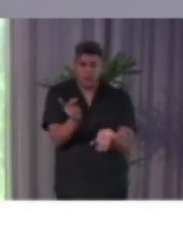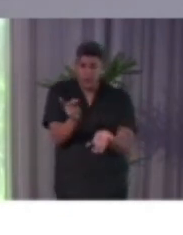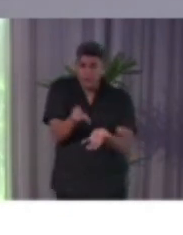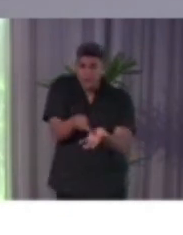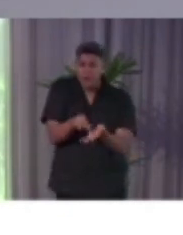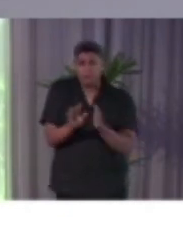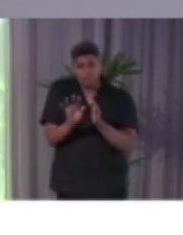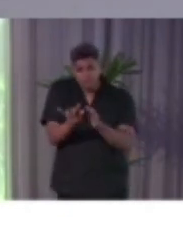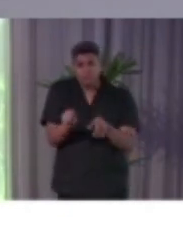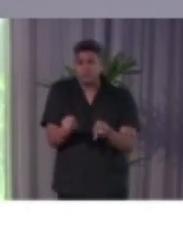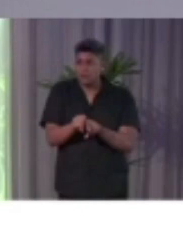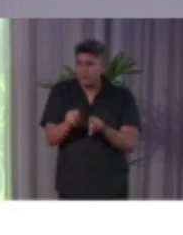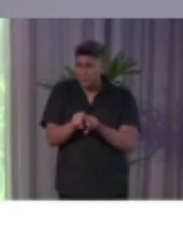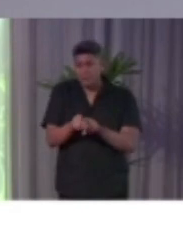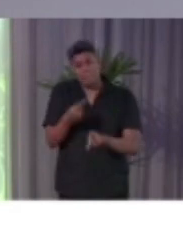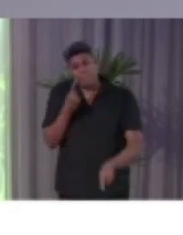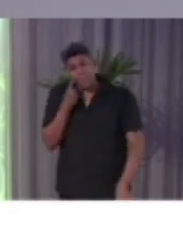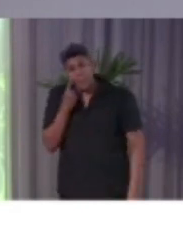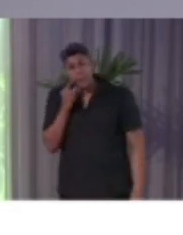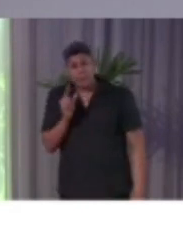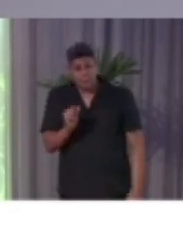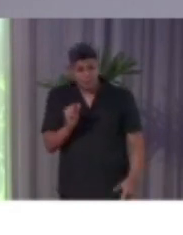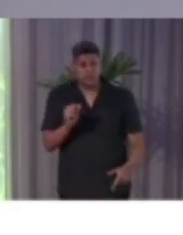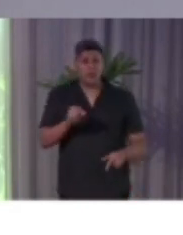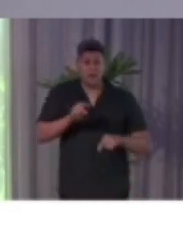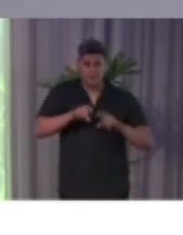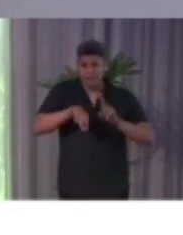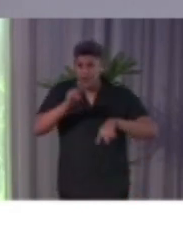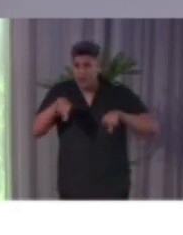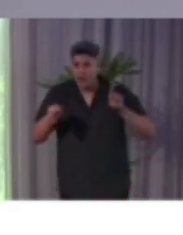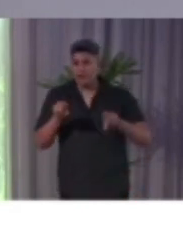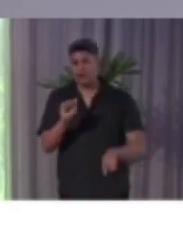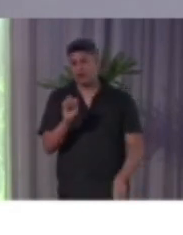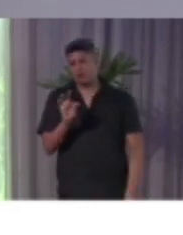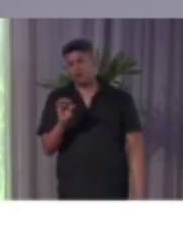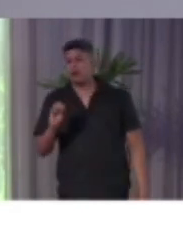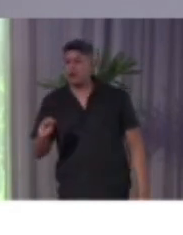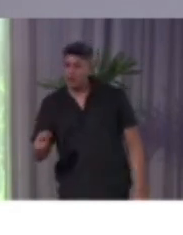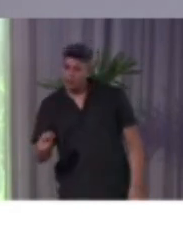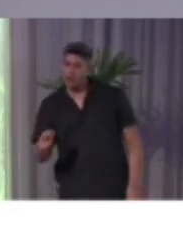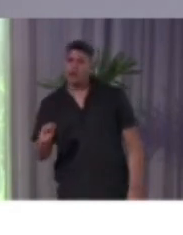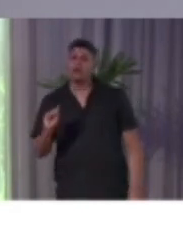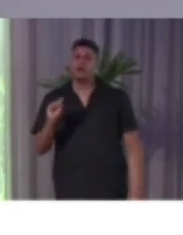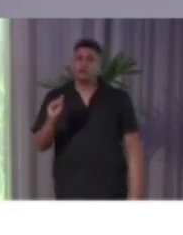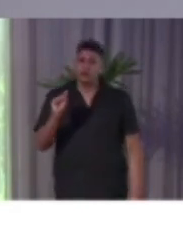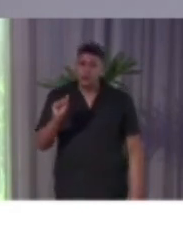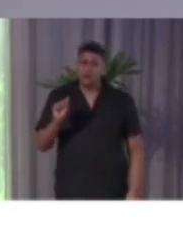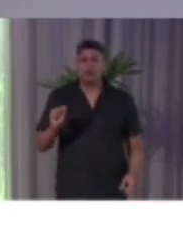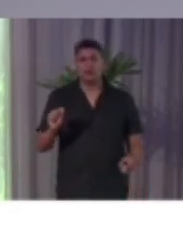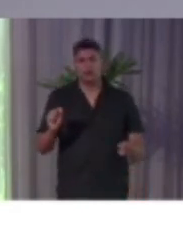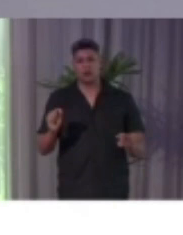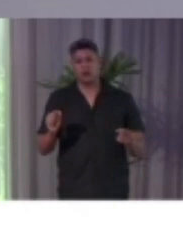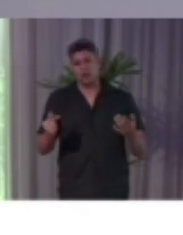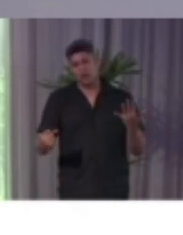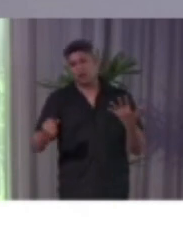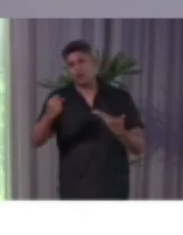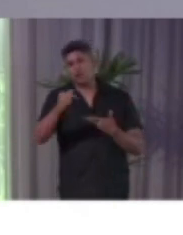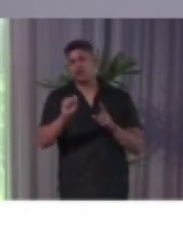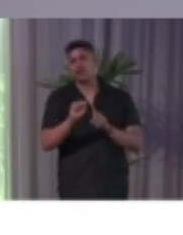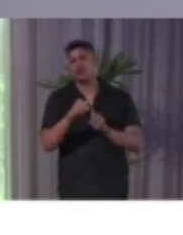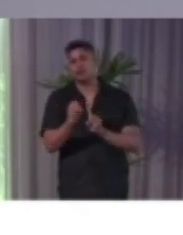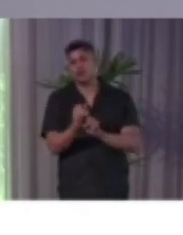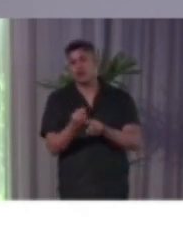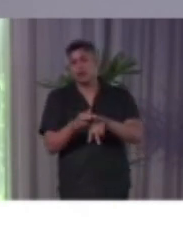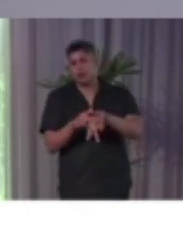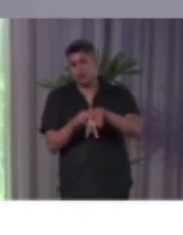mas também é previsto que, dentro das variáveis de ATS, seja consideradas as questões sociais, as questões dos